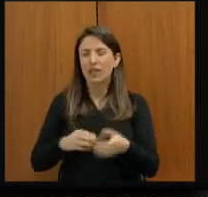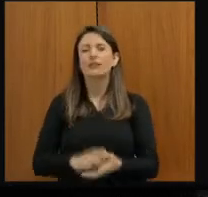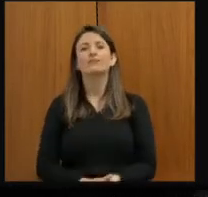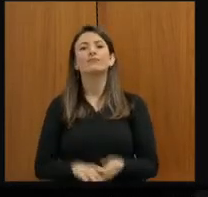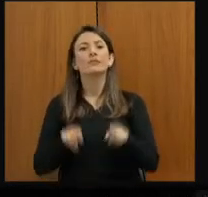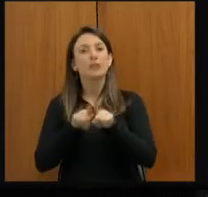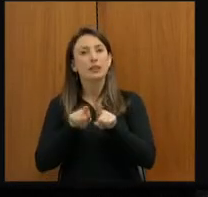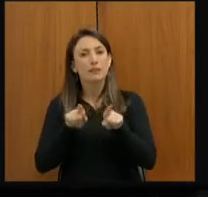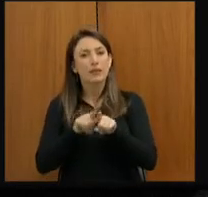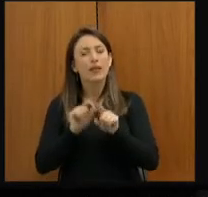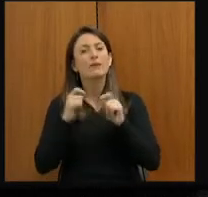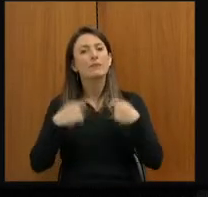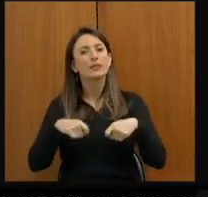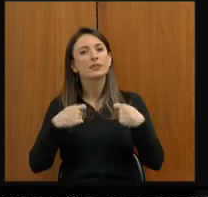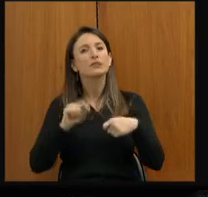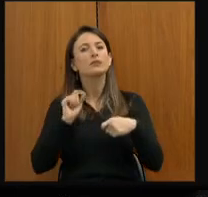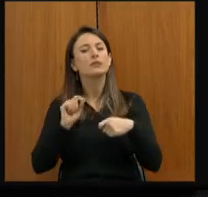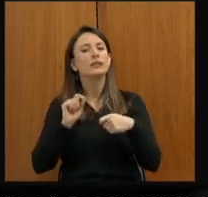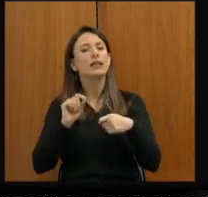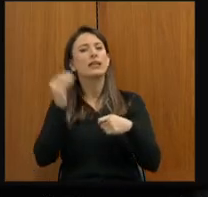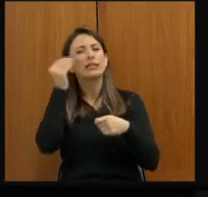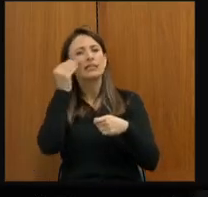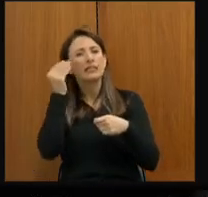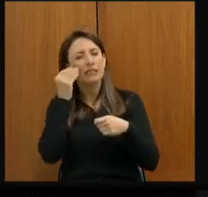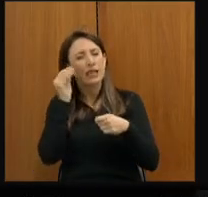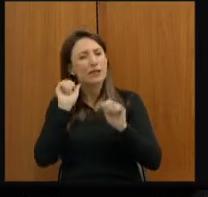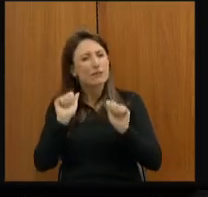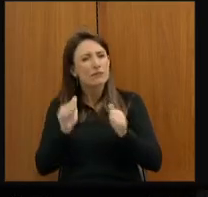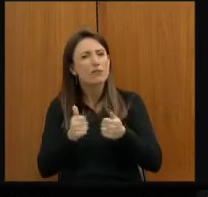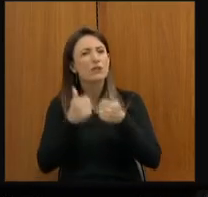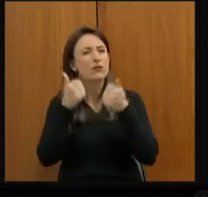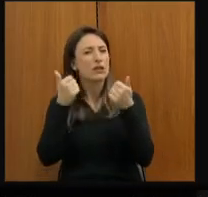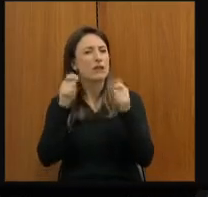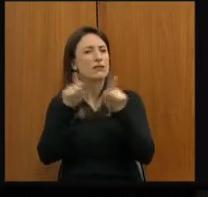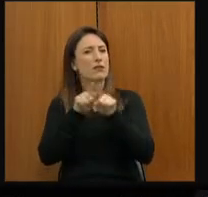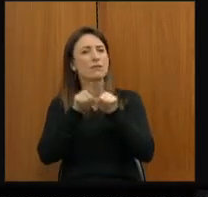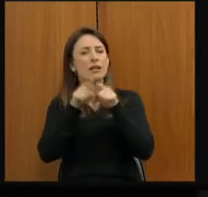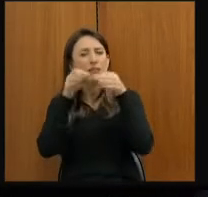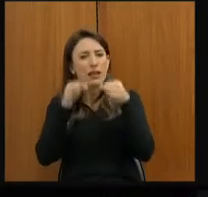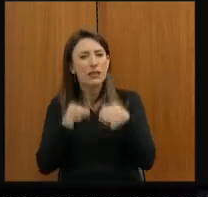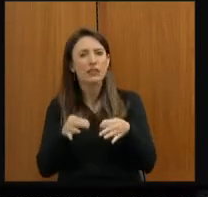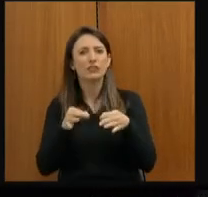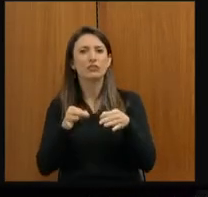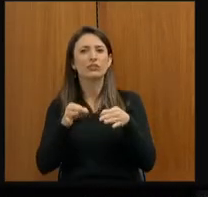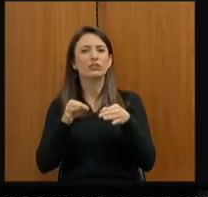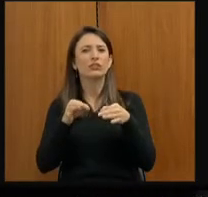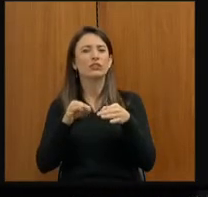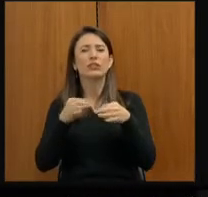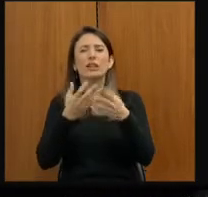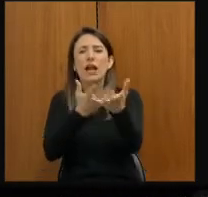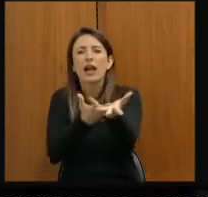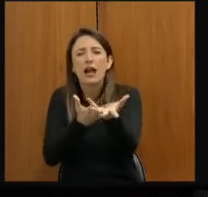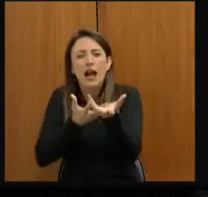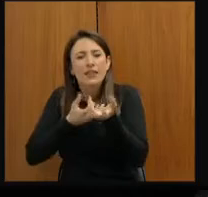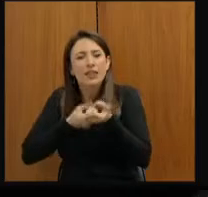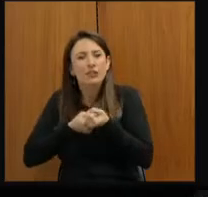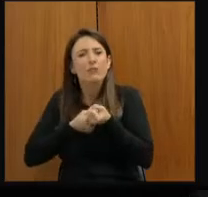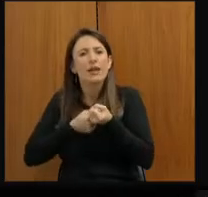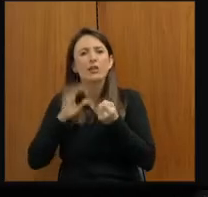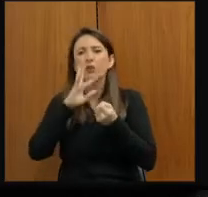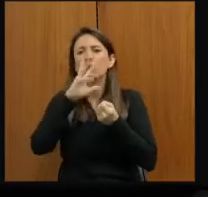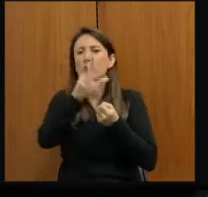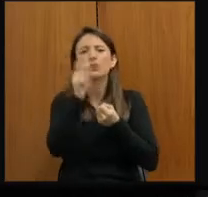ideia também de aprimorar e garantir efetivamente integralidade dos atendimentos dos atendimentos as